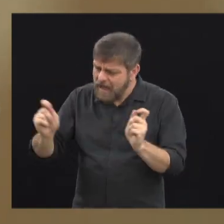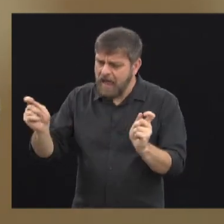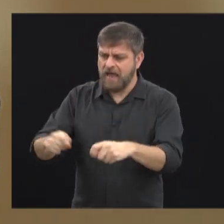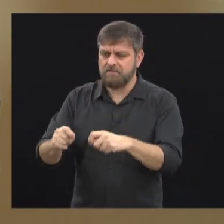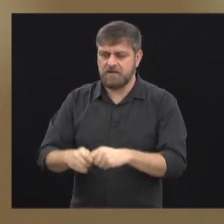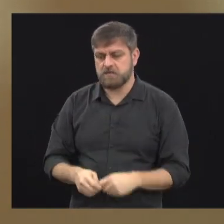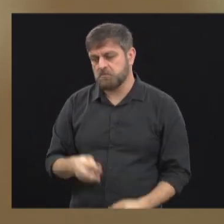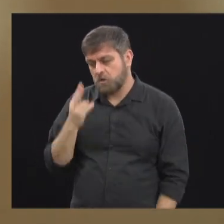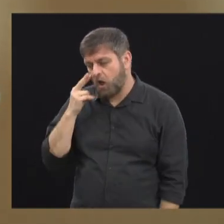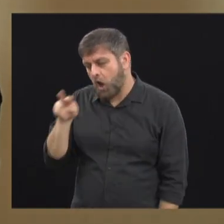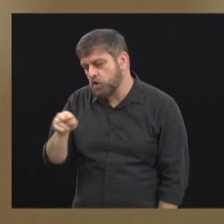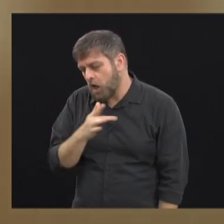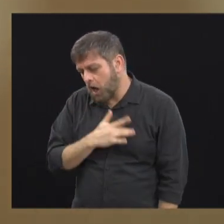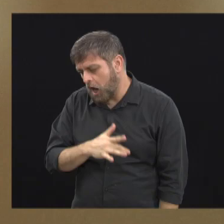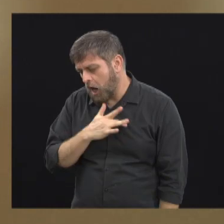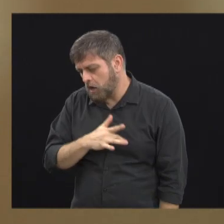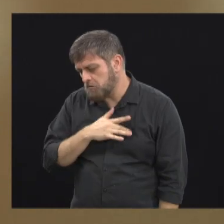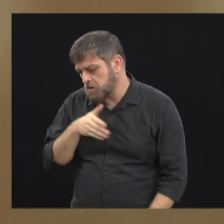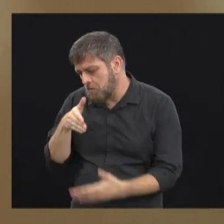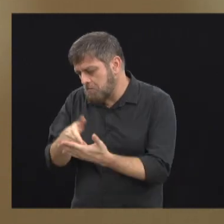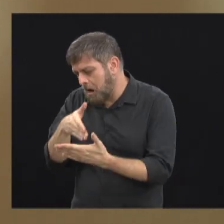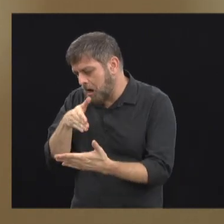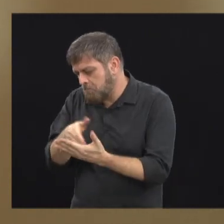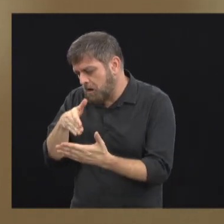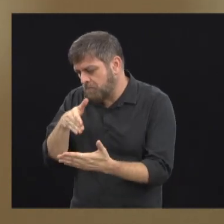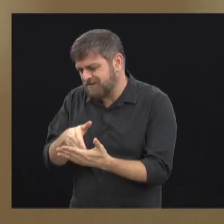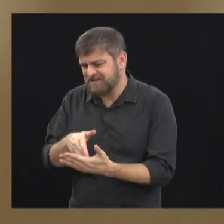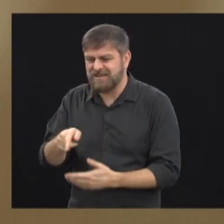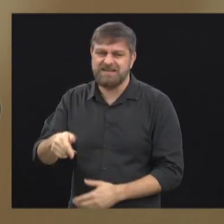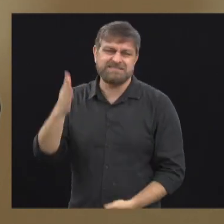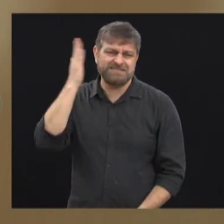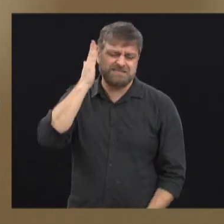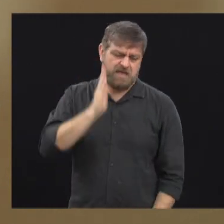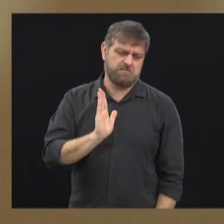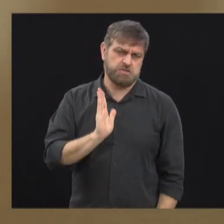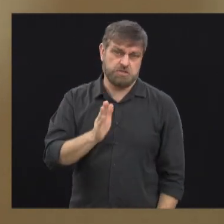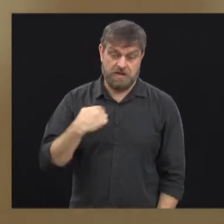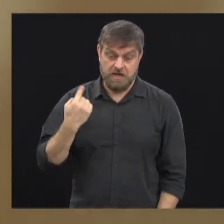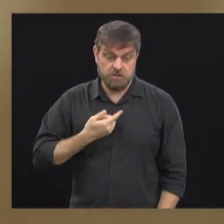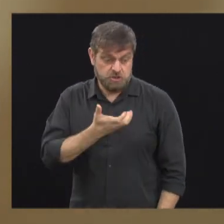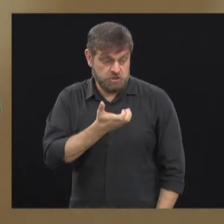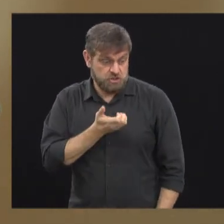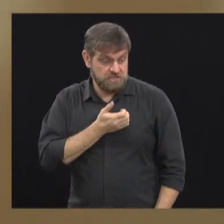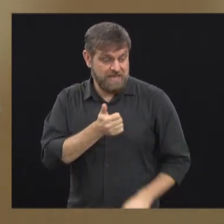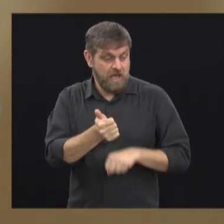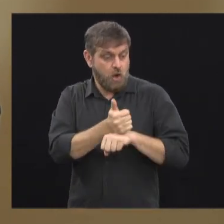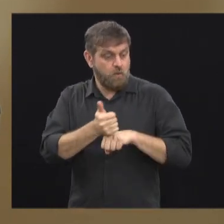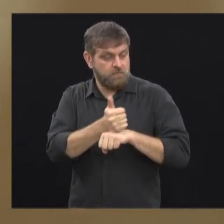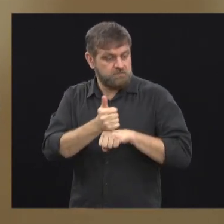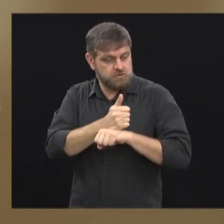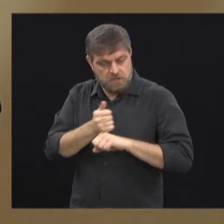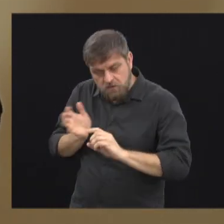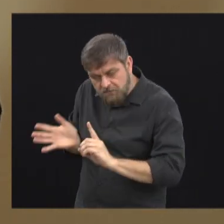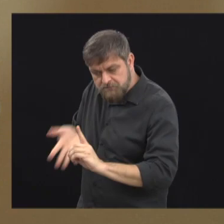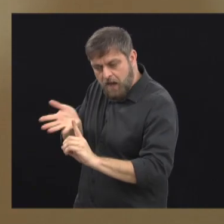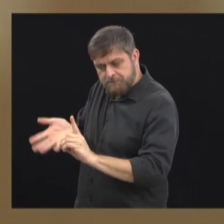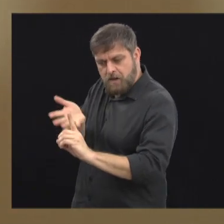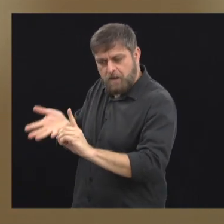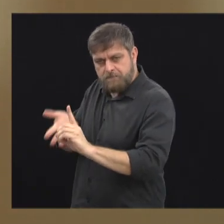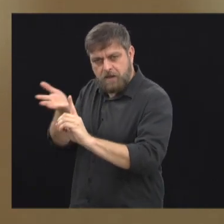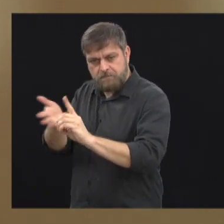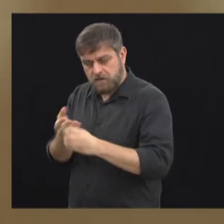potencial e não olhe os nãos da vida deles. Isso eles já sabem. Então a gente sempre pede para vir, para colocar,